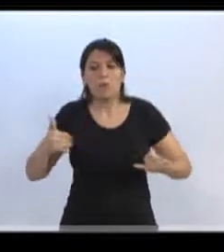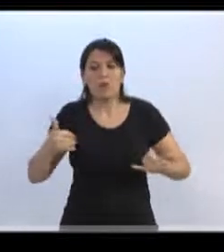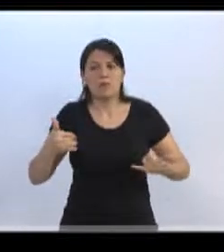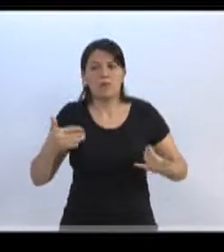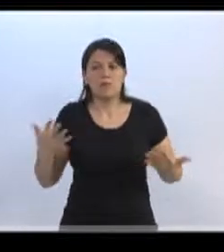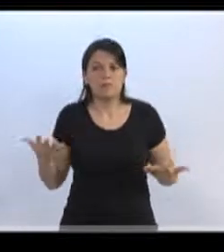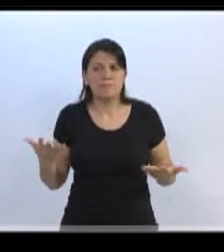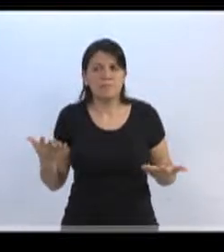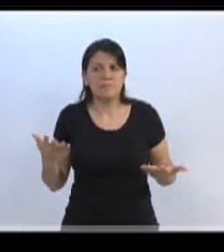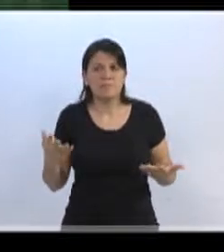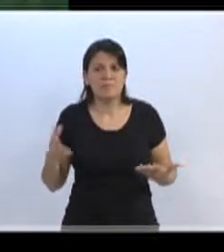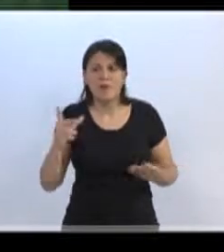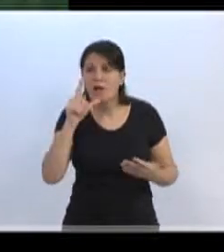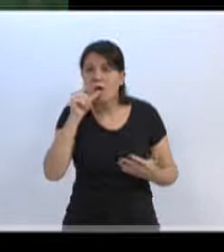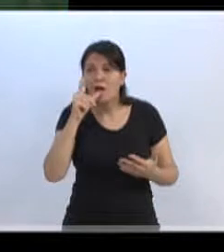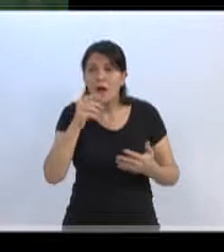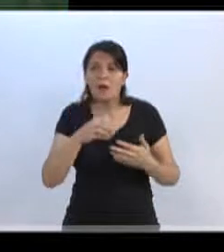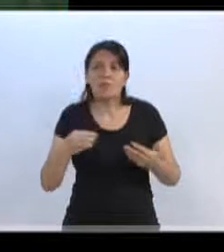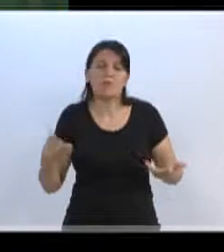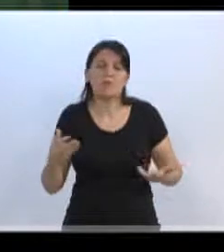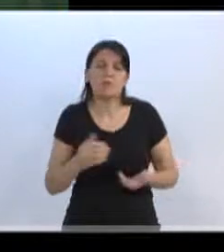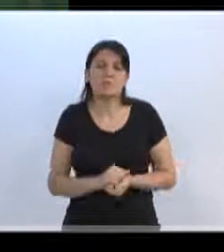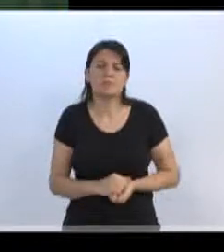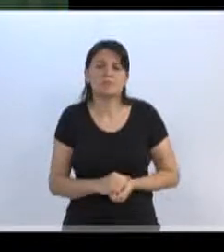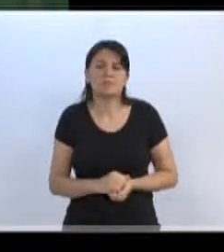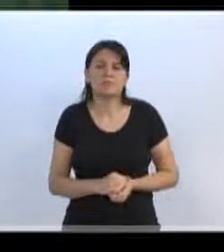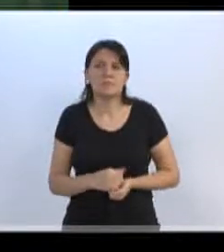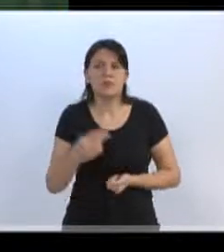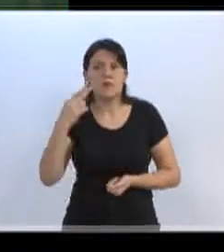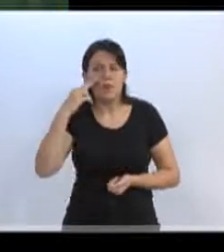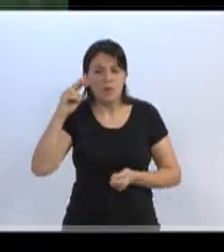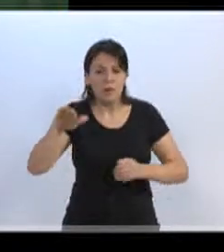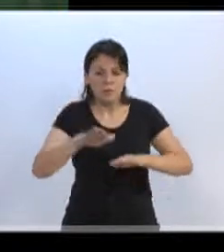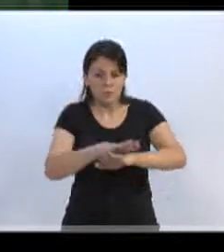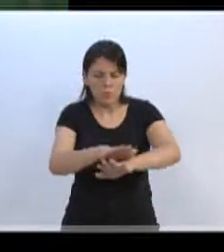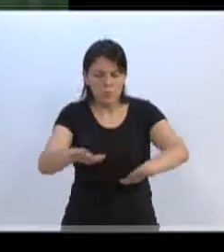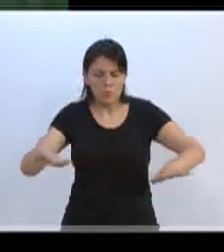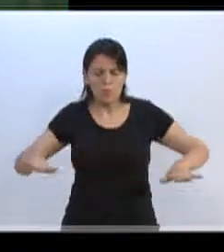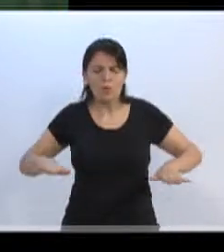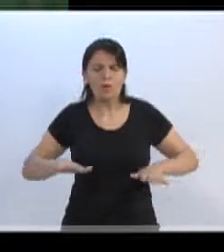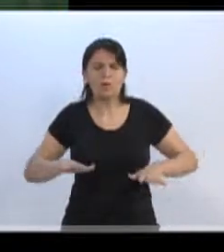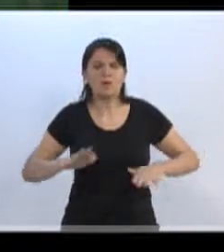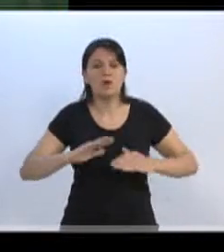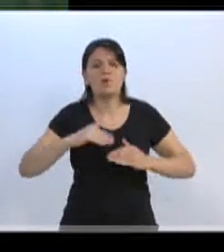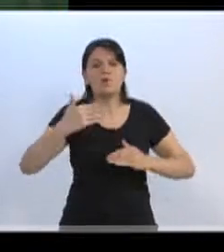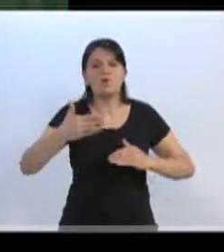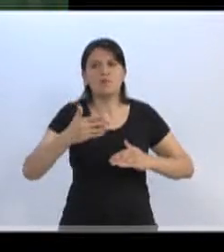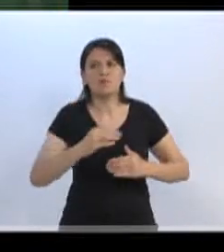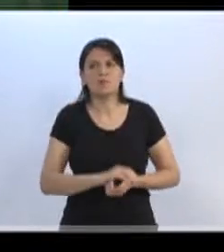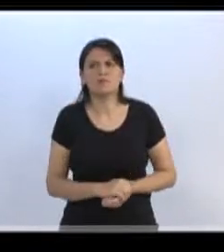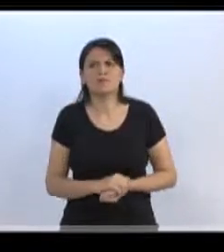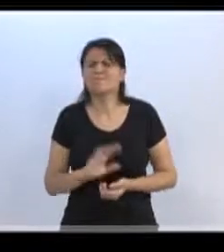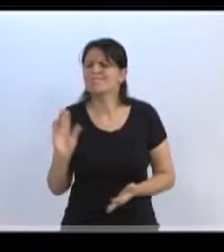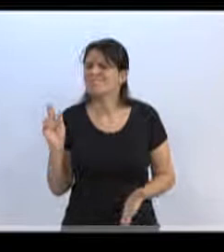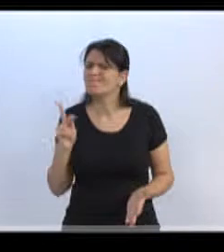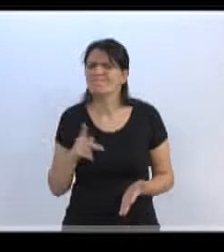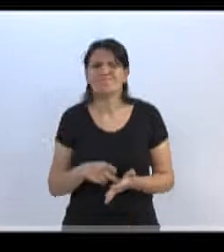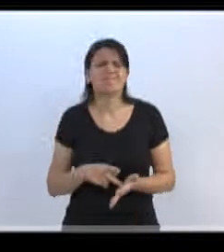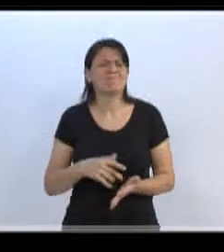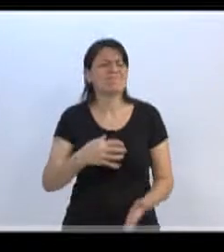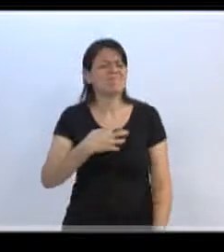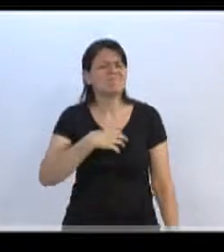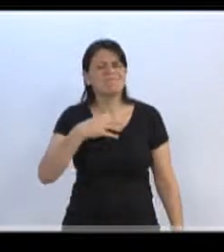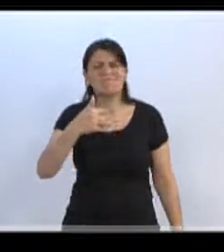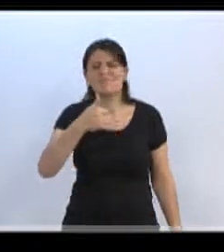estava toda molhada caixa de som olha a situação no pato isso já no papel fora realmente é lastimável é